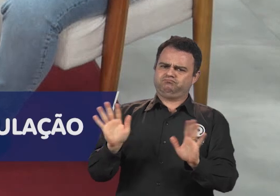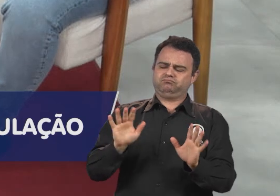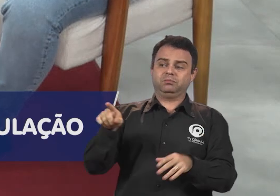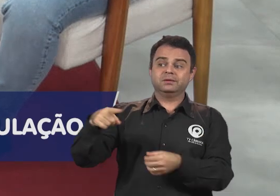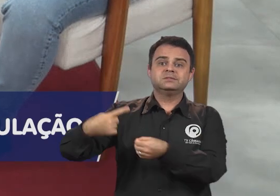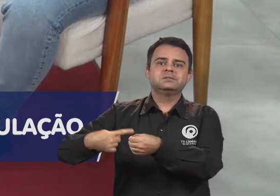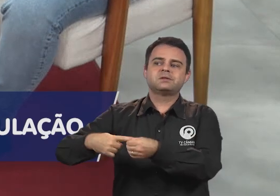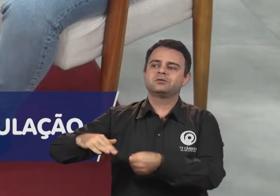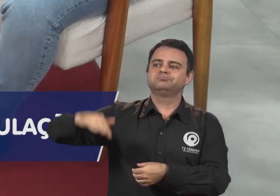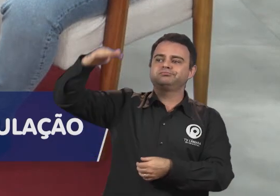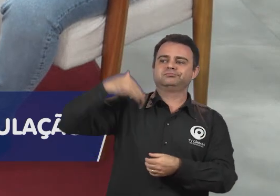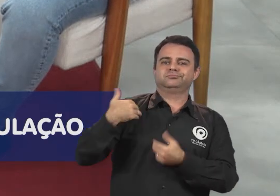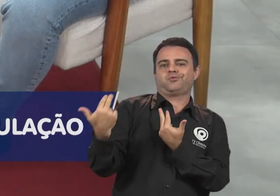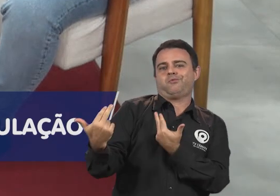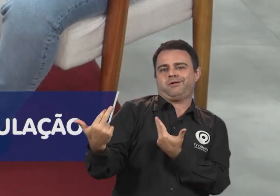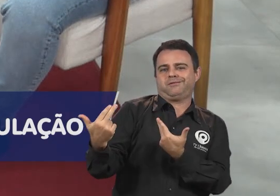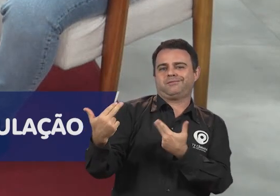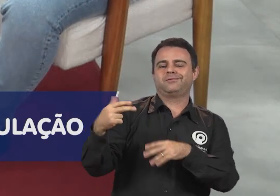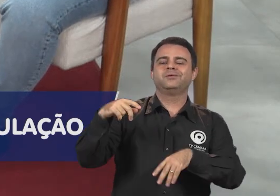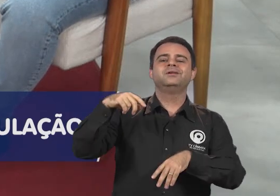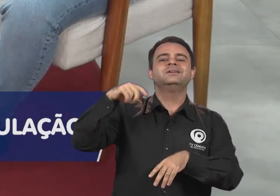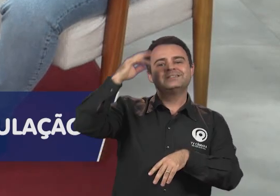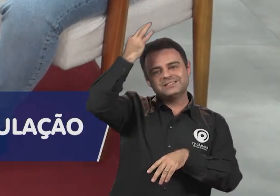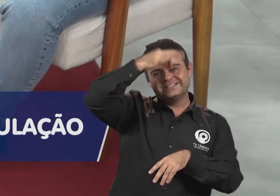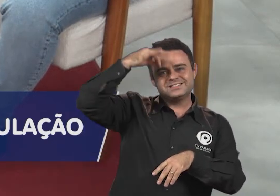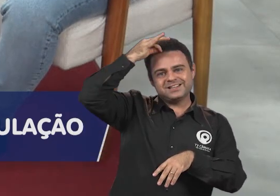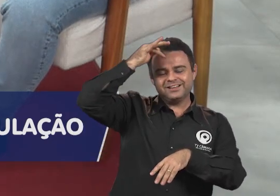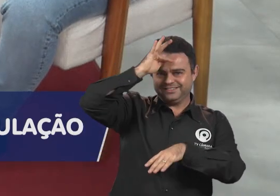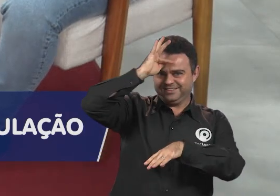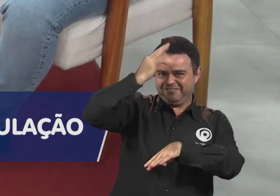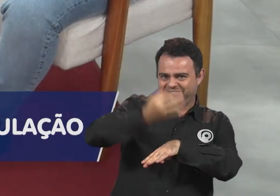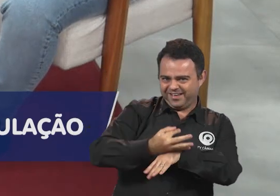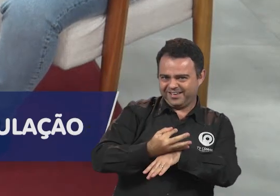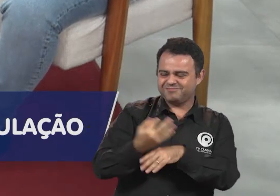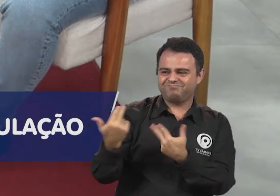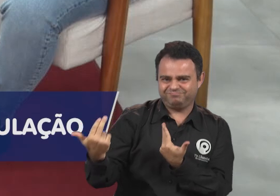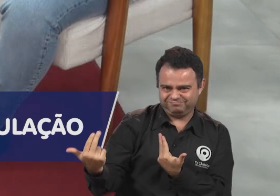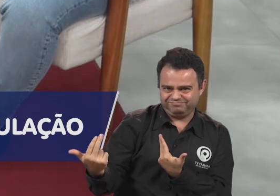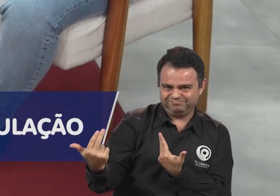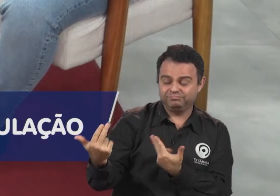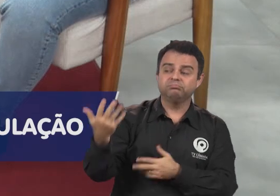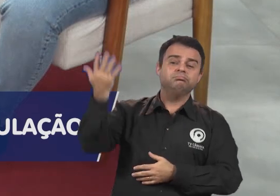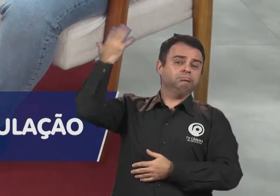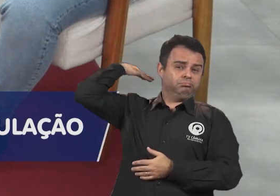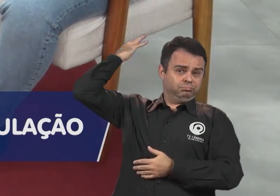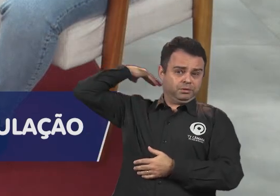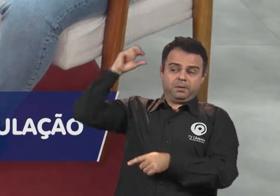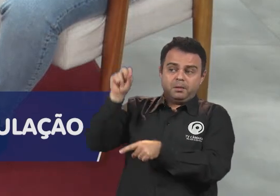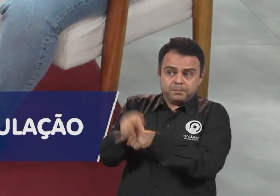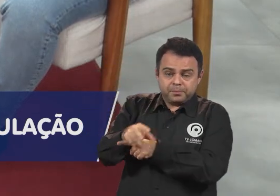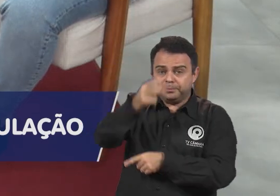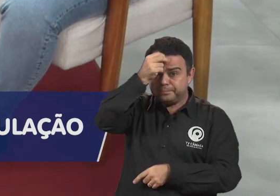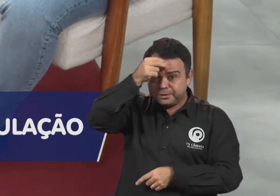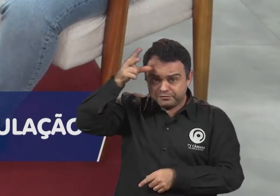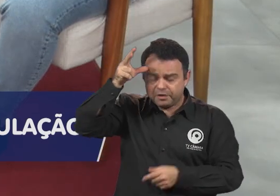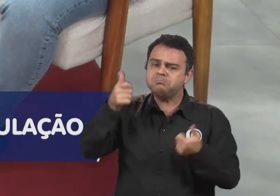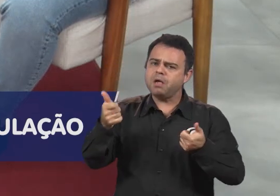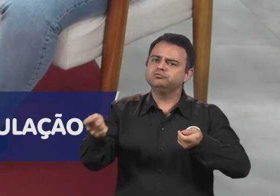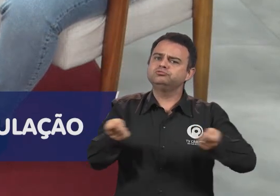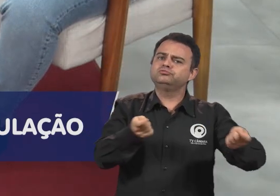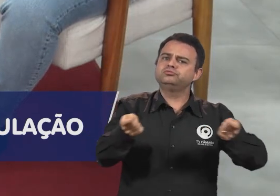eu, da mesma cidade. Vejo que nas suas primeiras gestões ele foi um excelente prefeito, desenvolveu Rio Preto, mas também vejo que no último ano